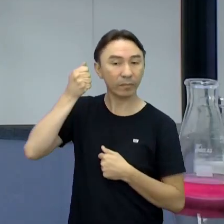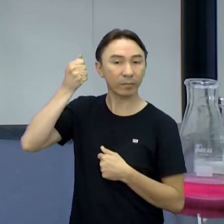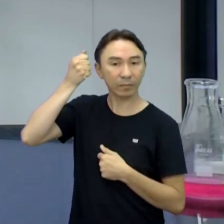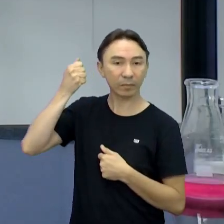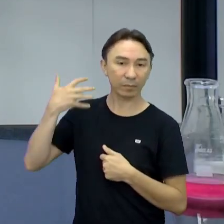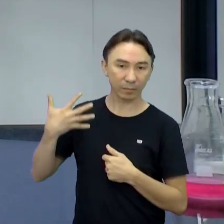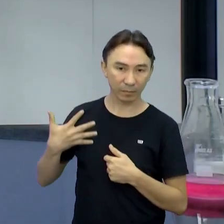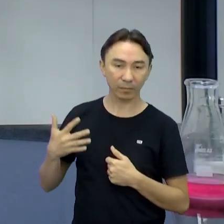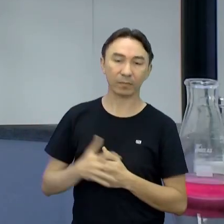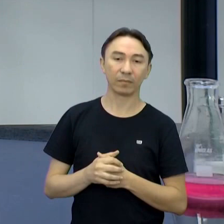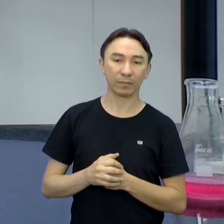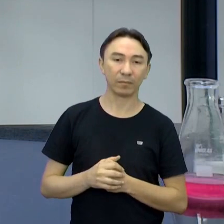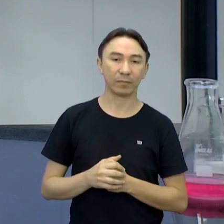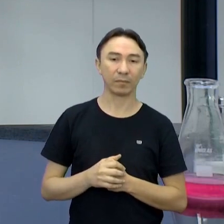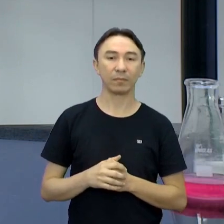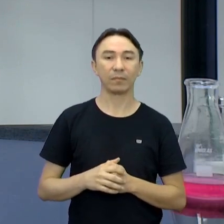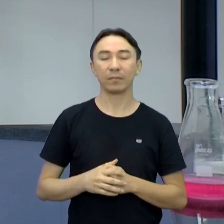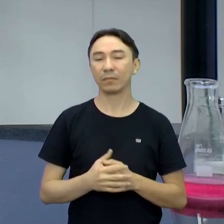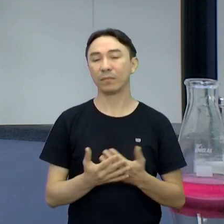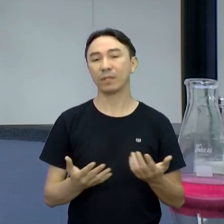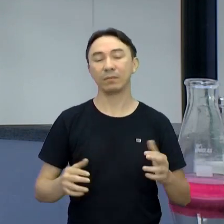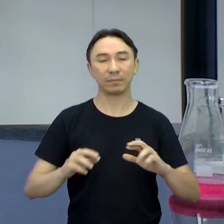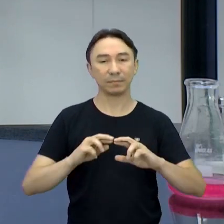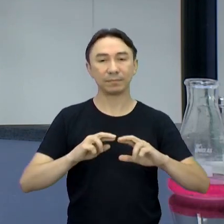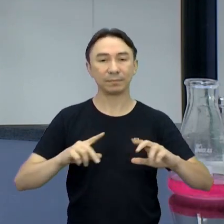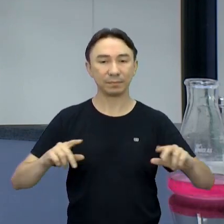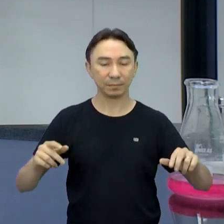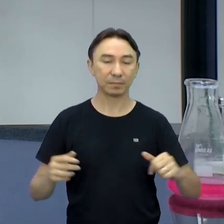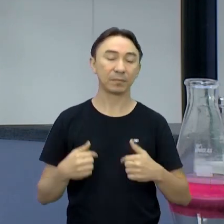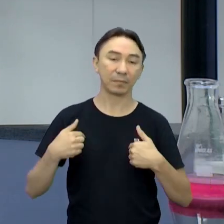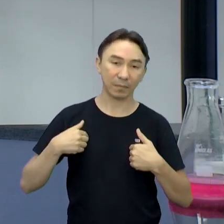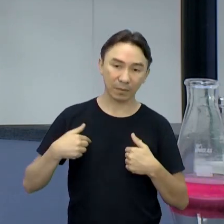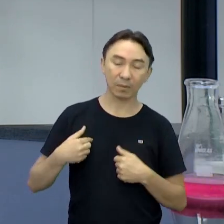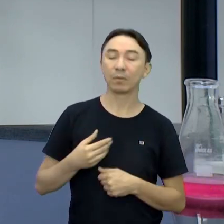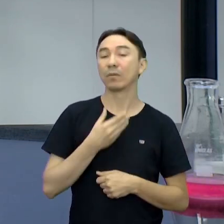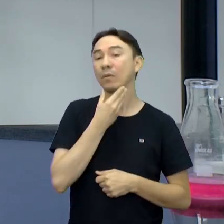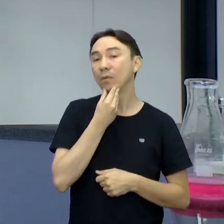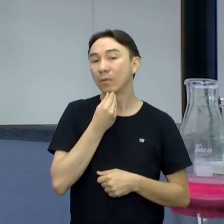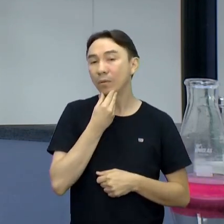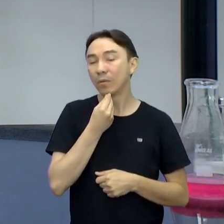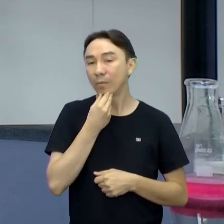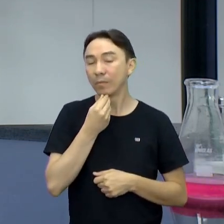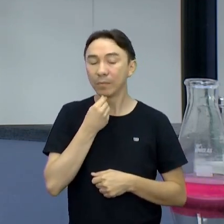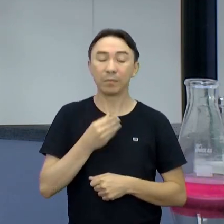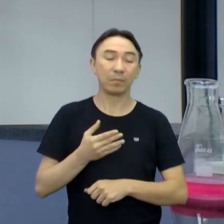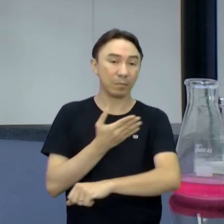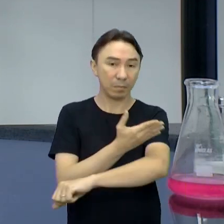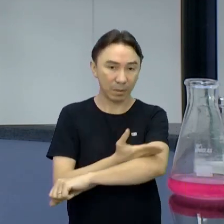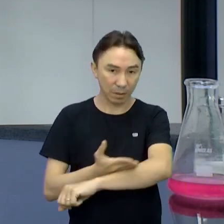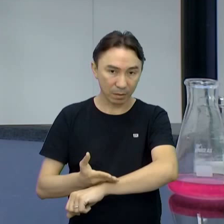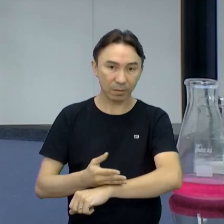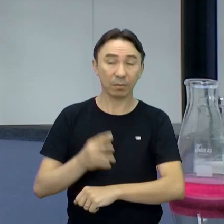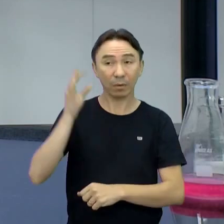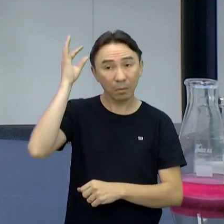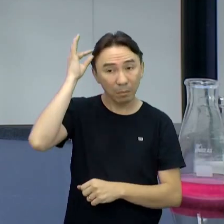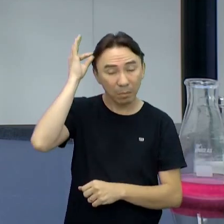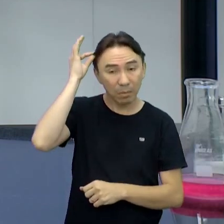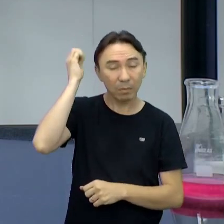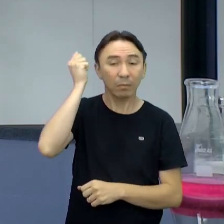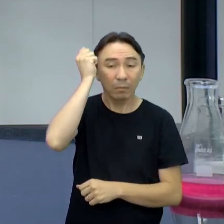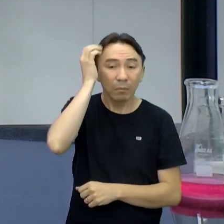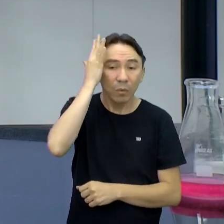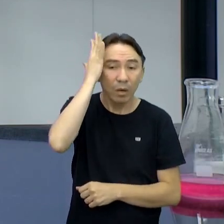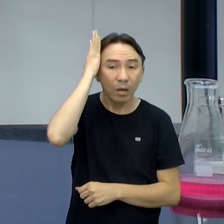autodescrição. Eu sou um homem branco, cabelos brancos, estou com